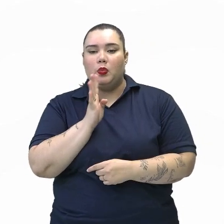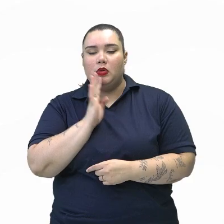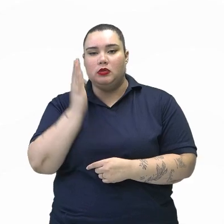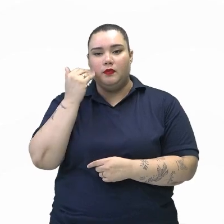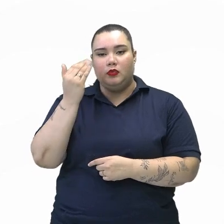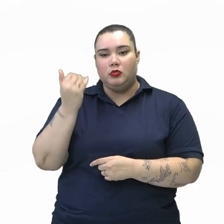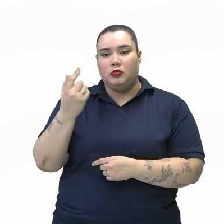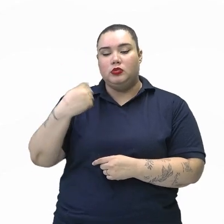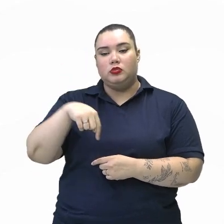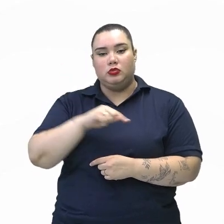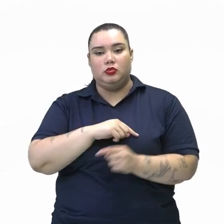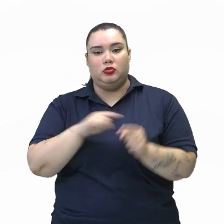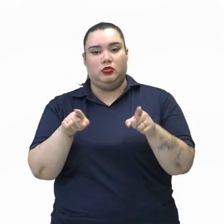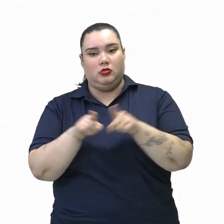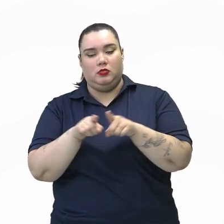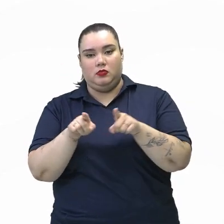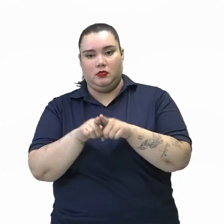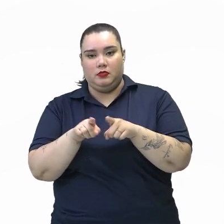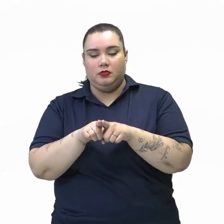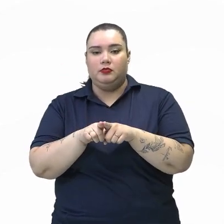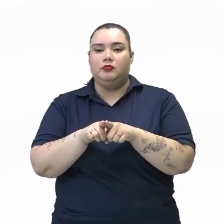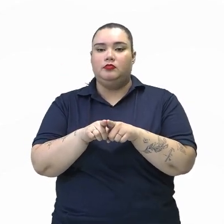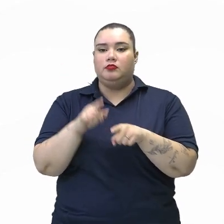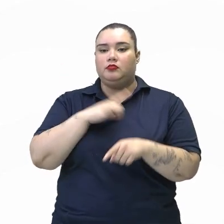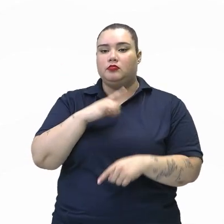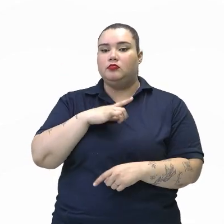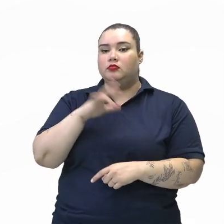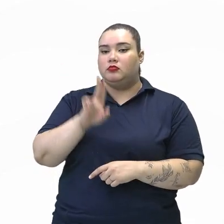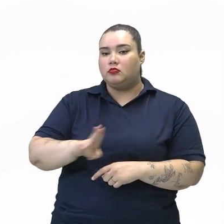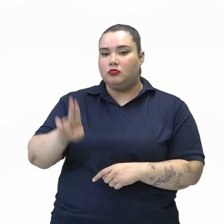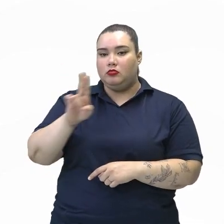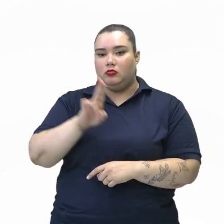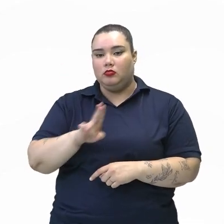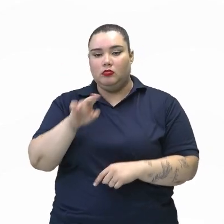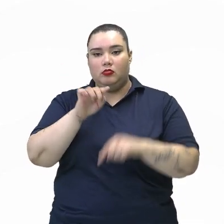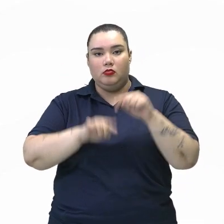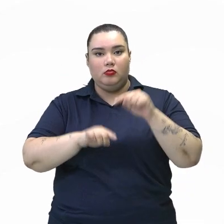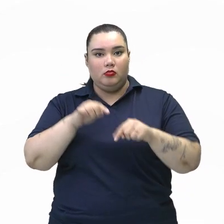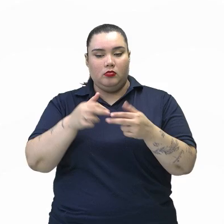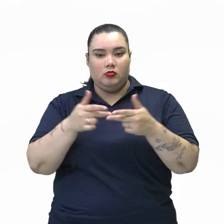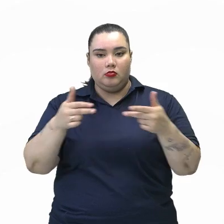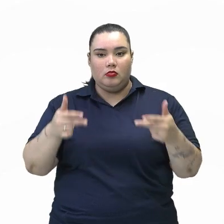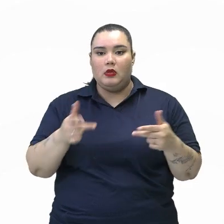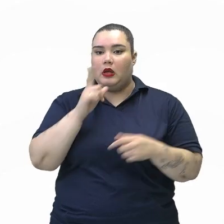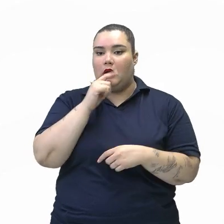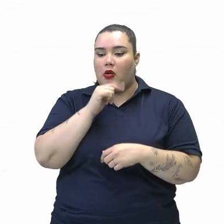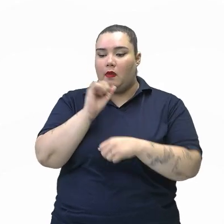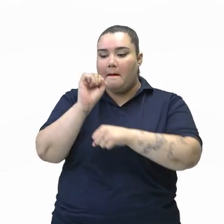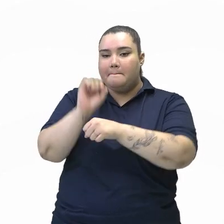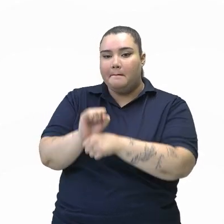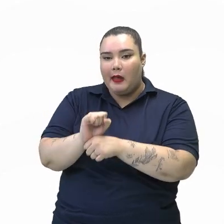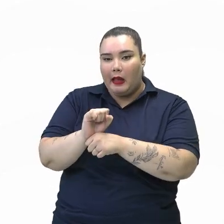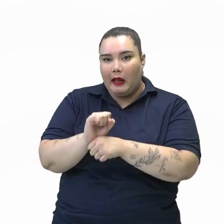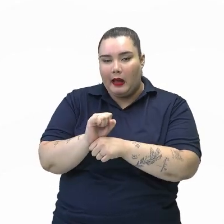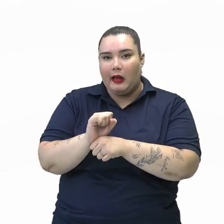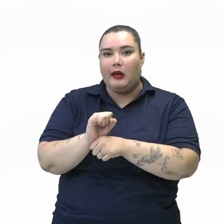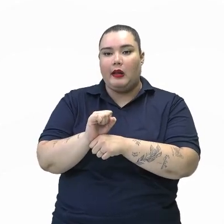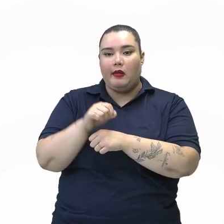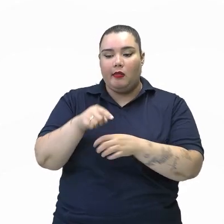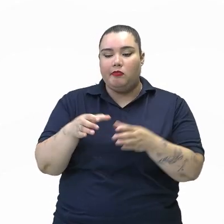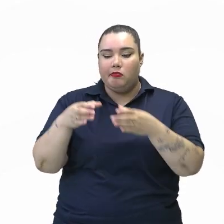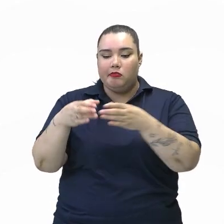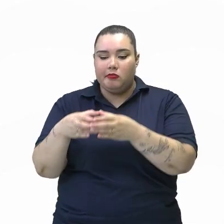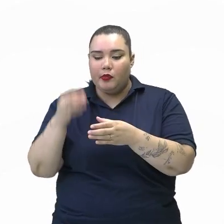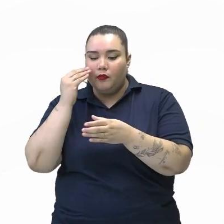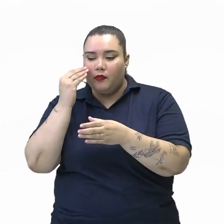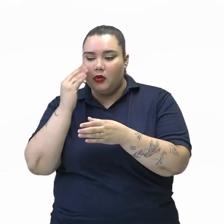gente, inclusive, faz muito uso de materiais de água parada, né? Quando a gente isola ela